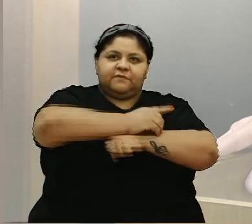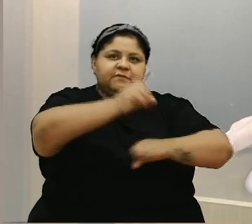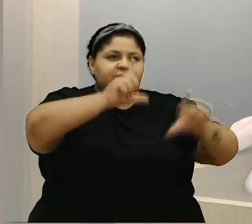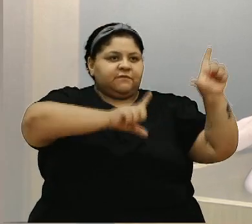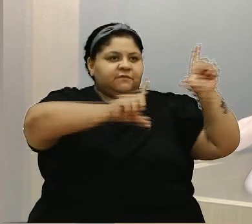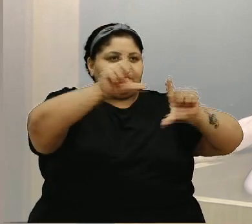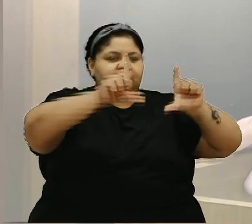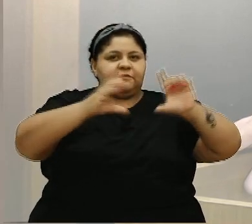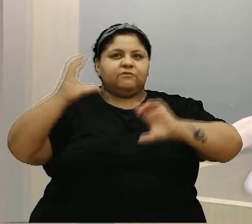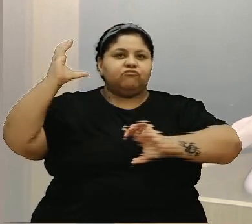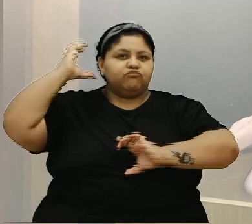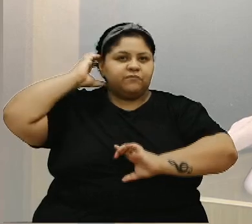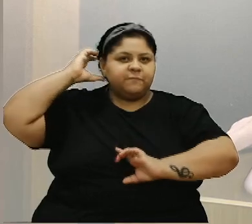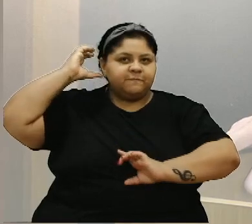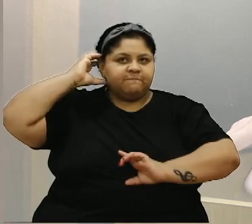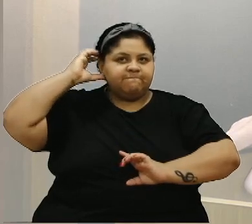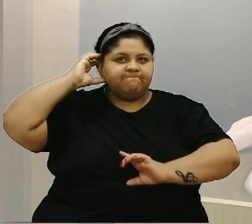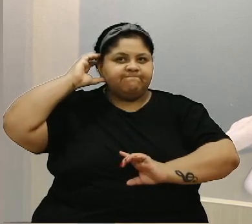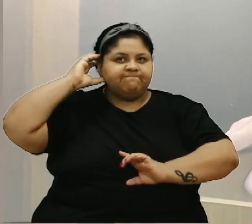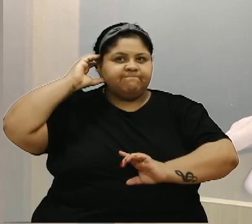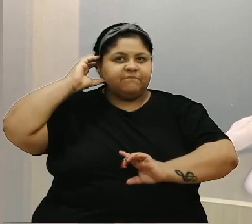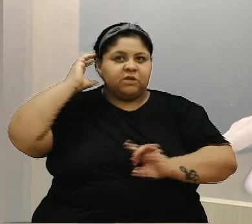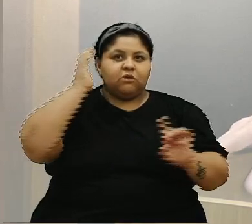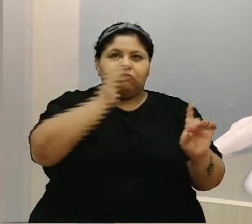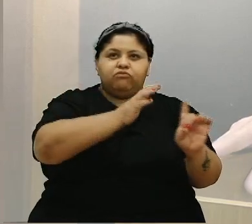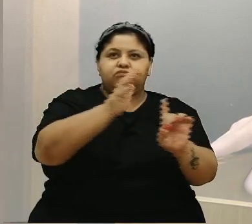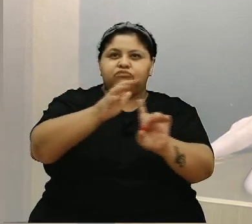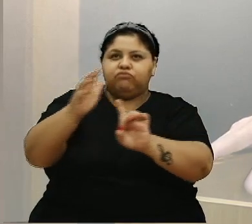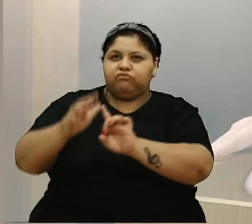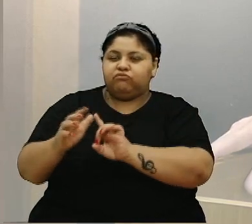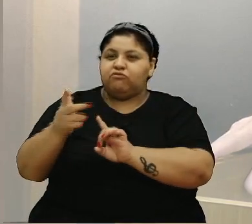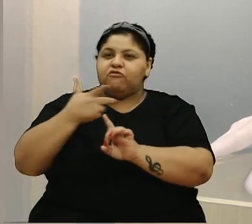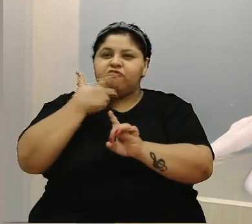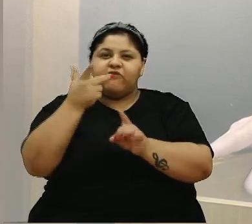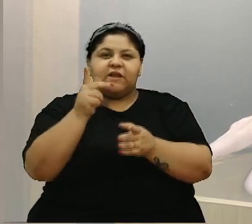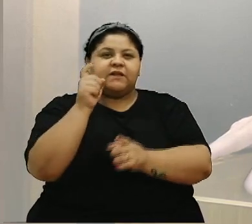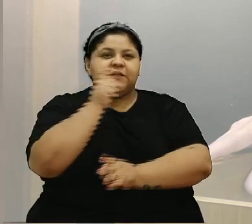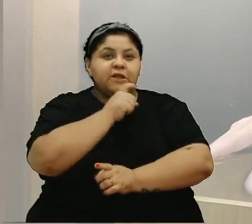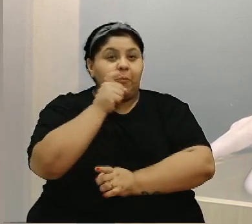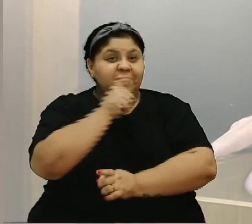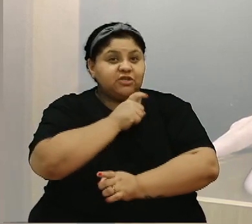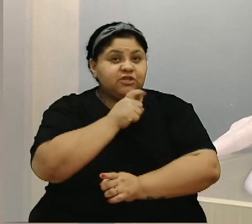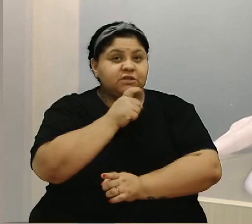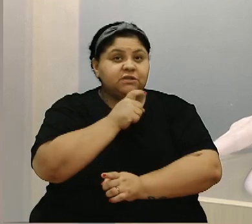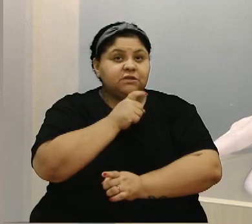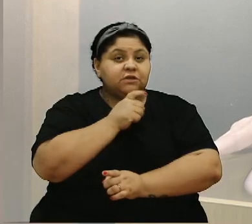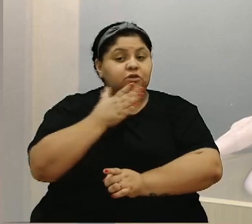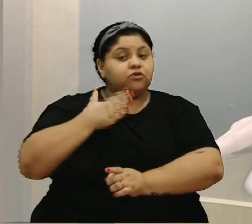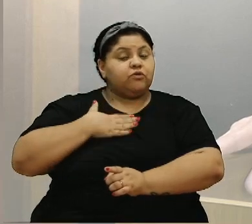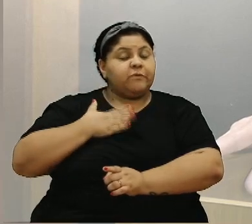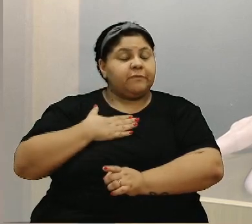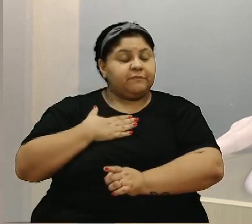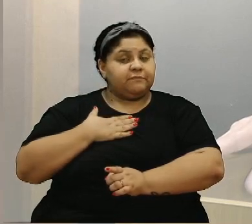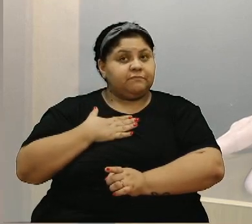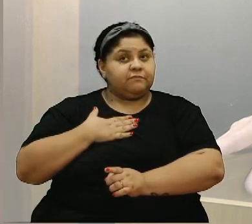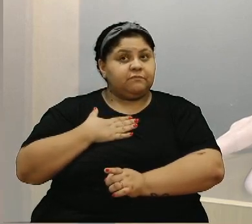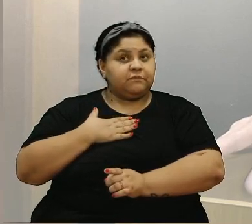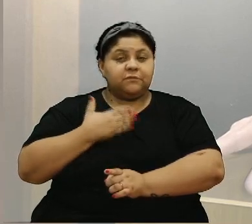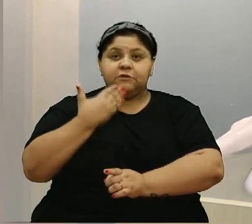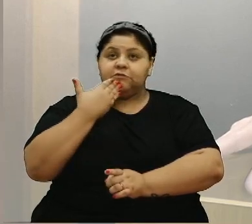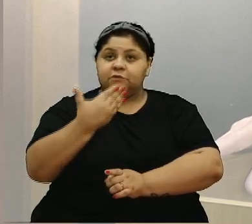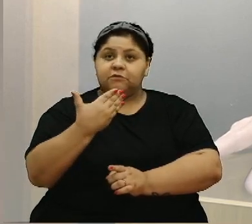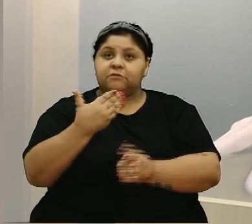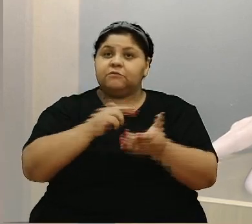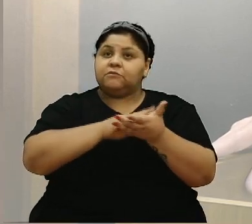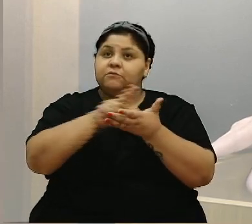no rádio, parte, se possível, me difamando, falando em verdades, tá? Eu pedi várias